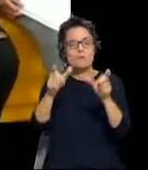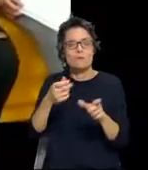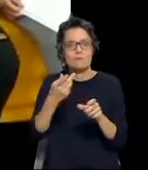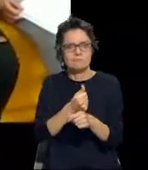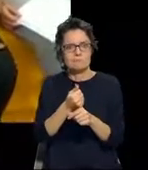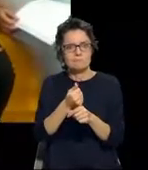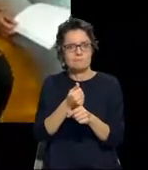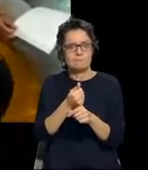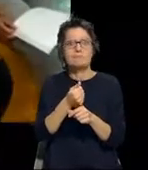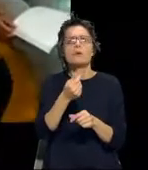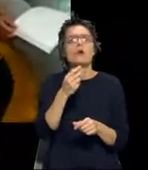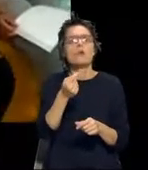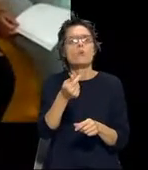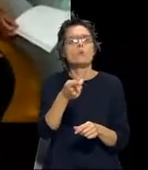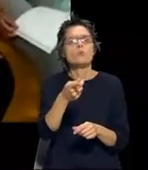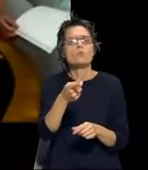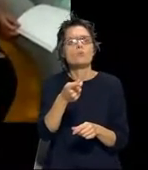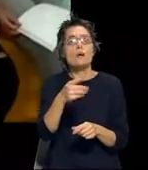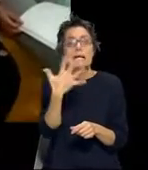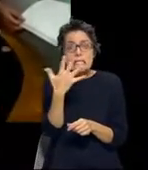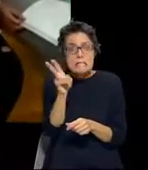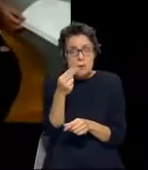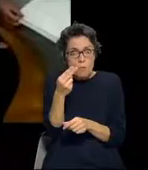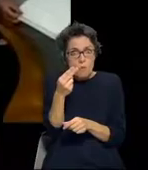por quantos?